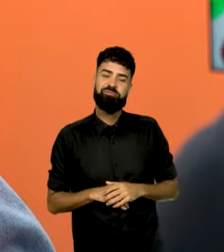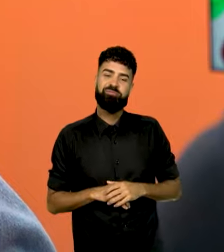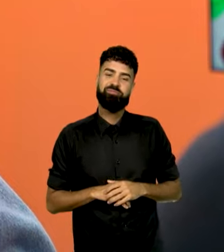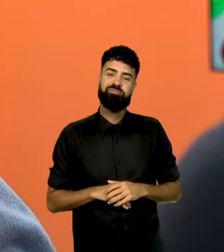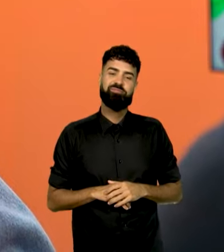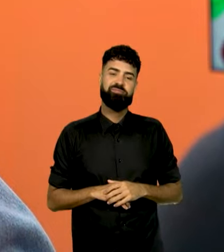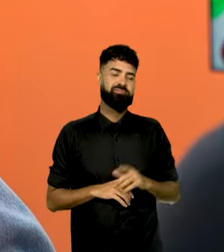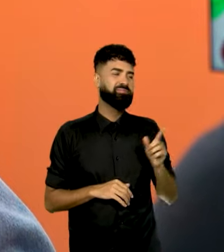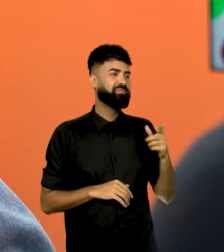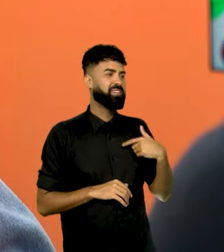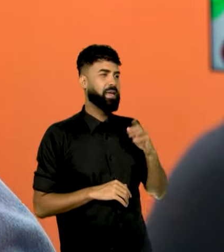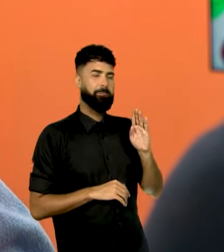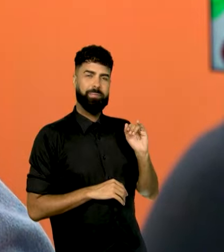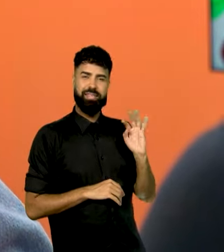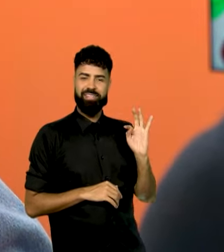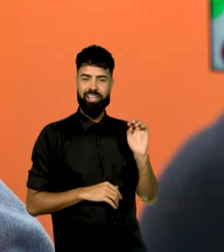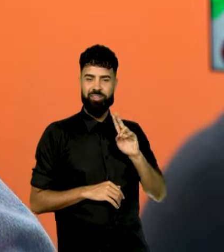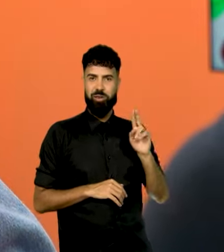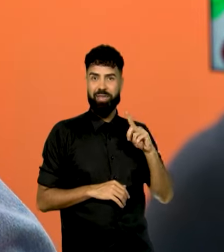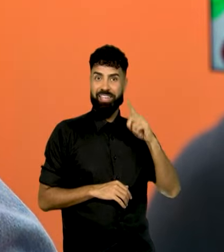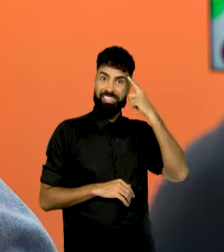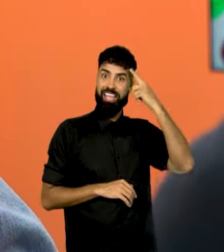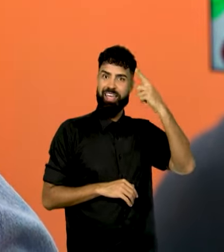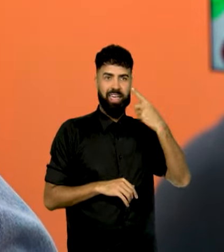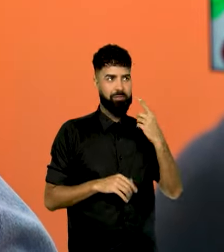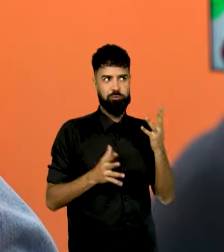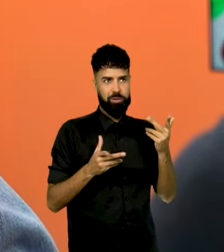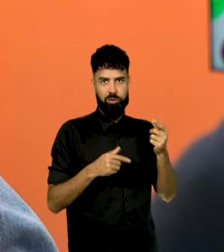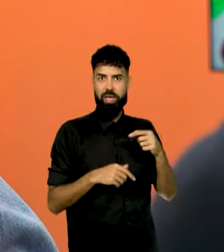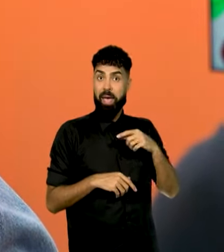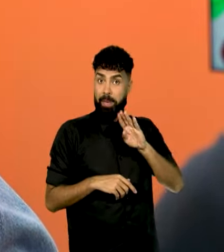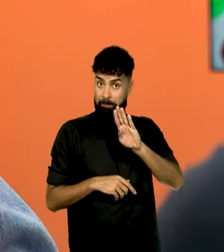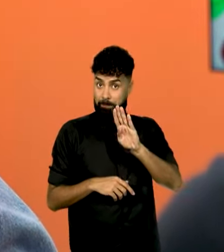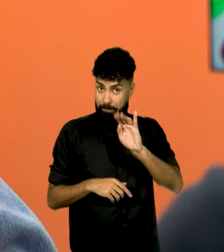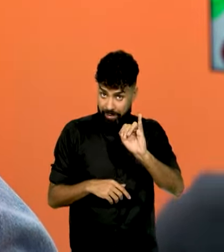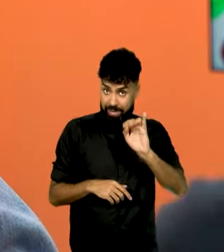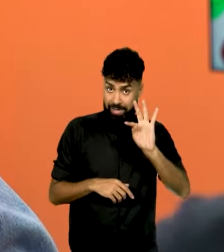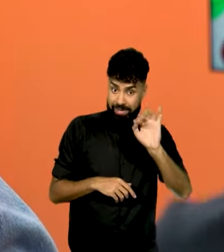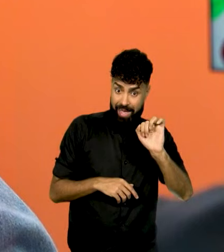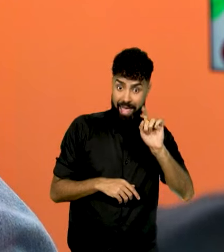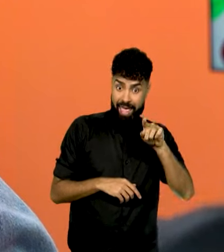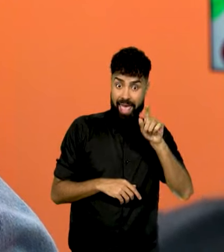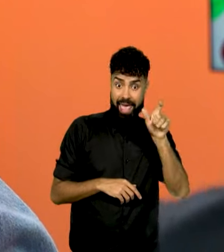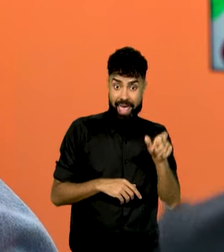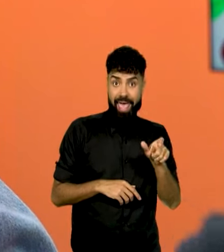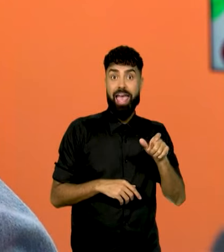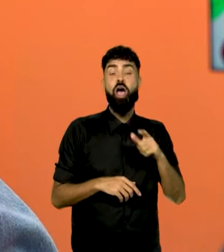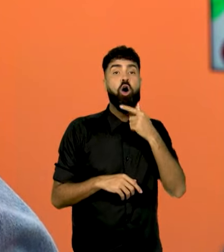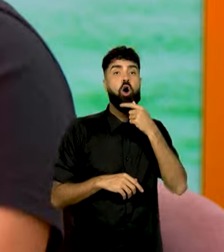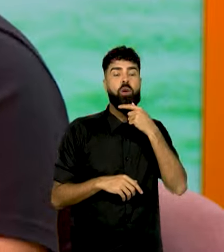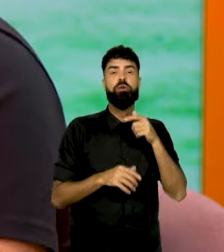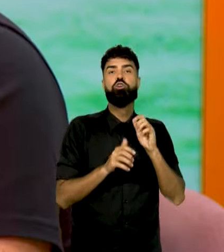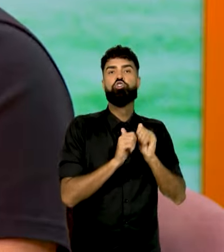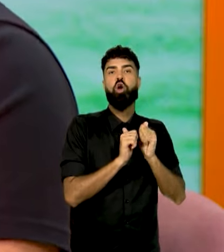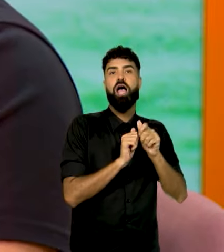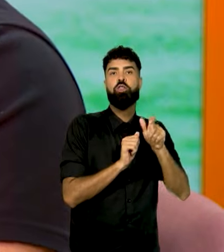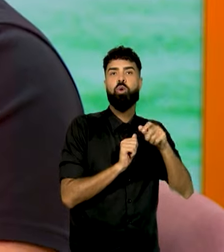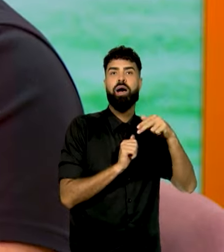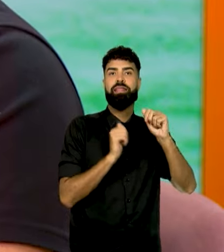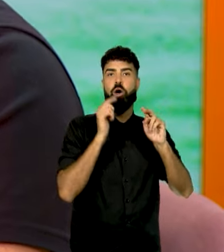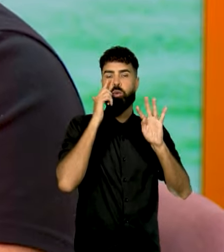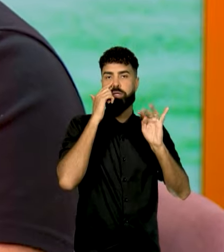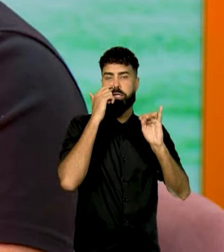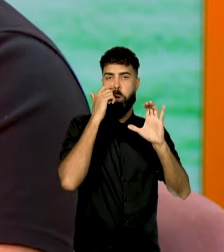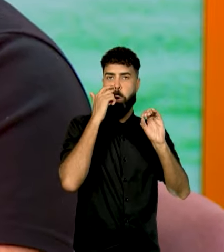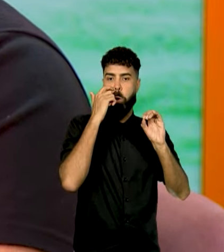E o batizado, o nome de Bita, é genial a história, né? Porque Bita é um jogador do Náutico, né? Bita era um jogador de